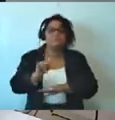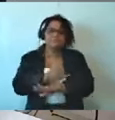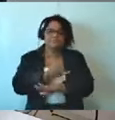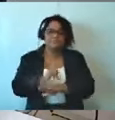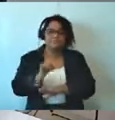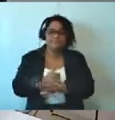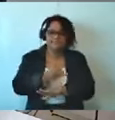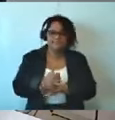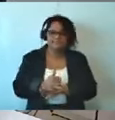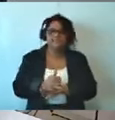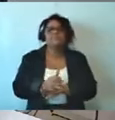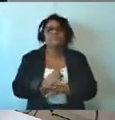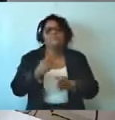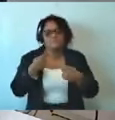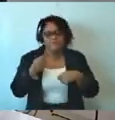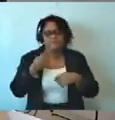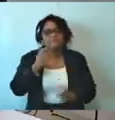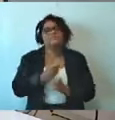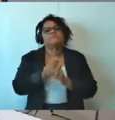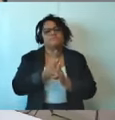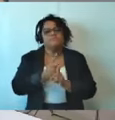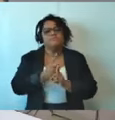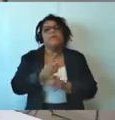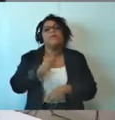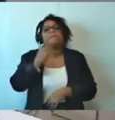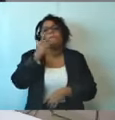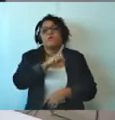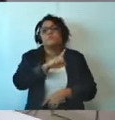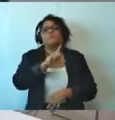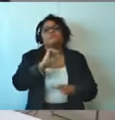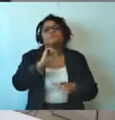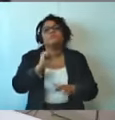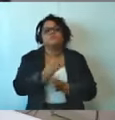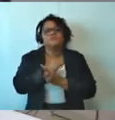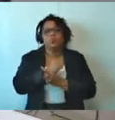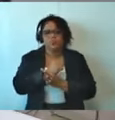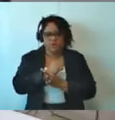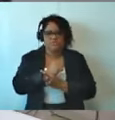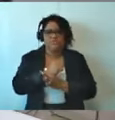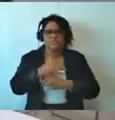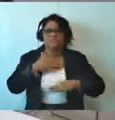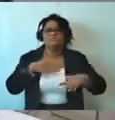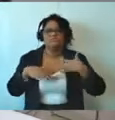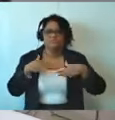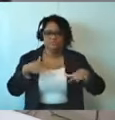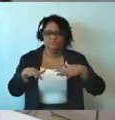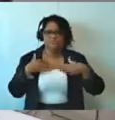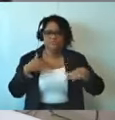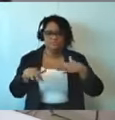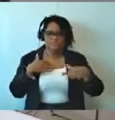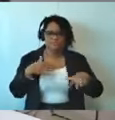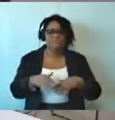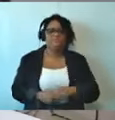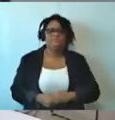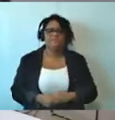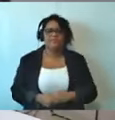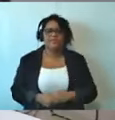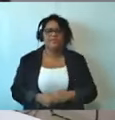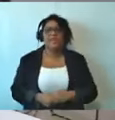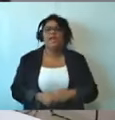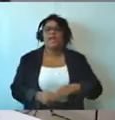nós temos que encontrar alternativas para conseguir melhorar a locomoção de todo mundo, tá bom?